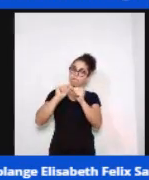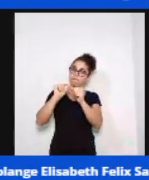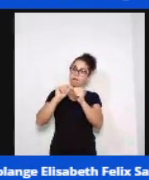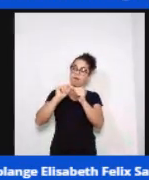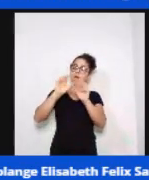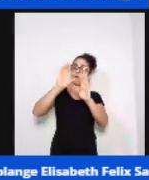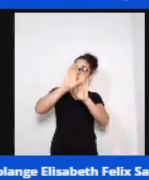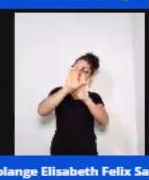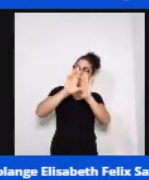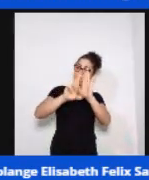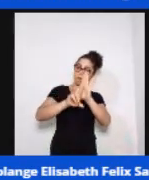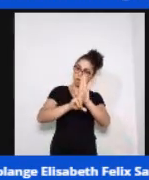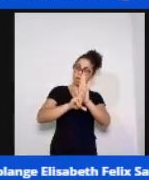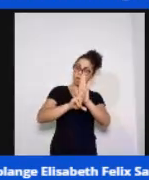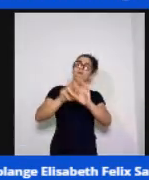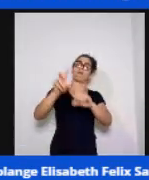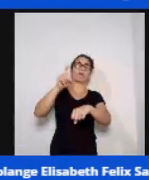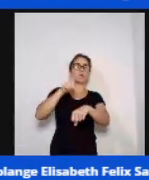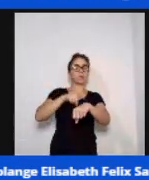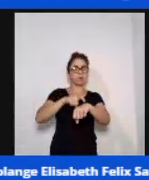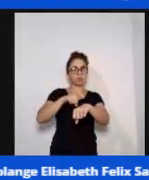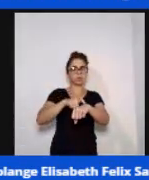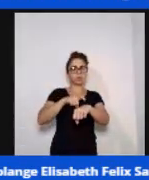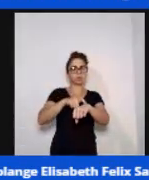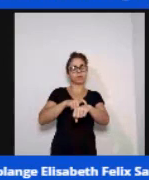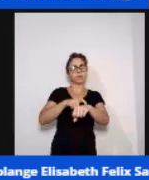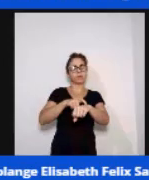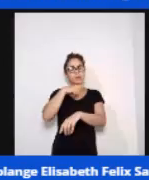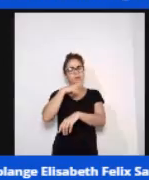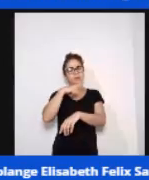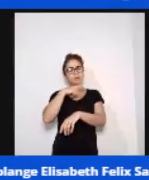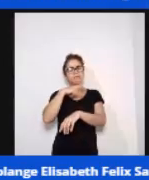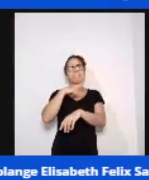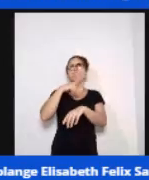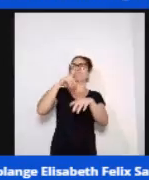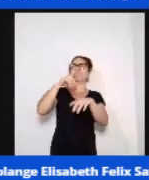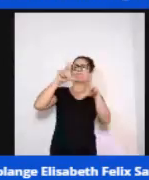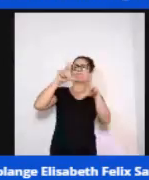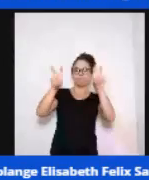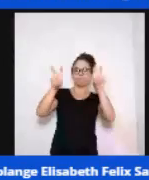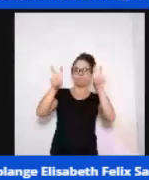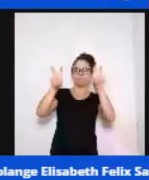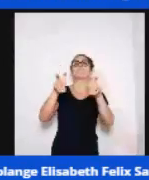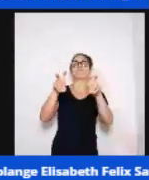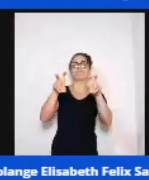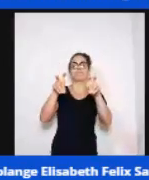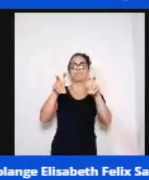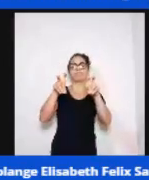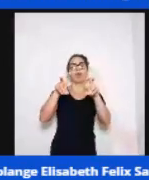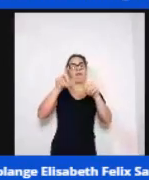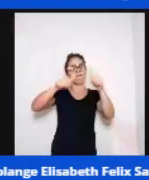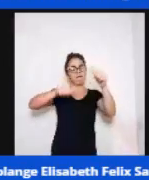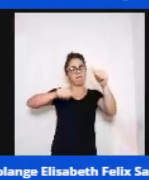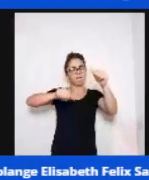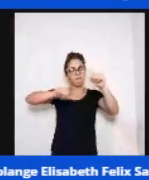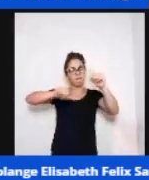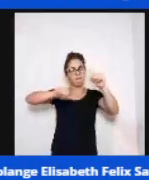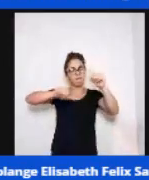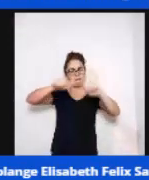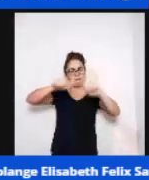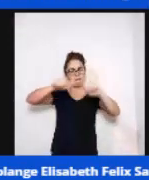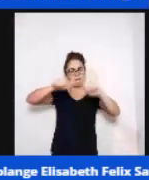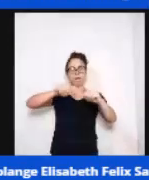curricular circunstancial. Então, muito assunto, assim, em relação à avaliação, nos deixa um pouco assustado,